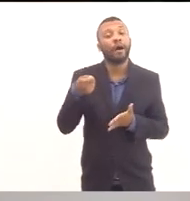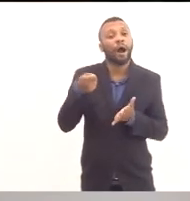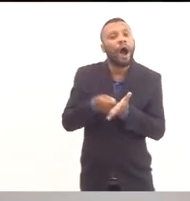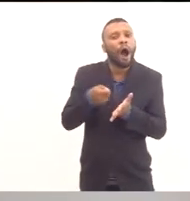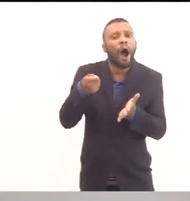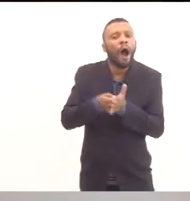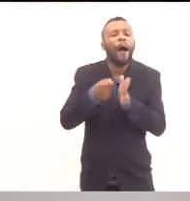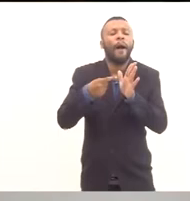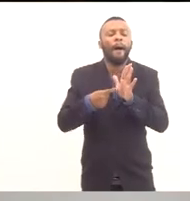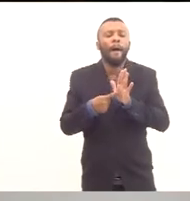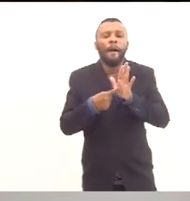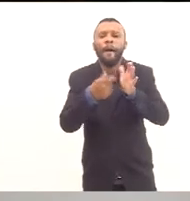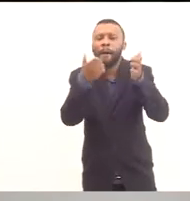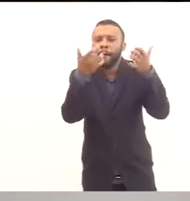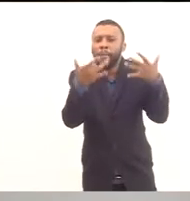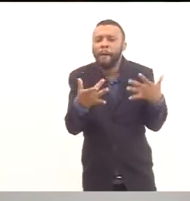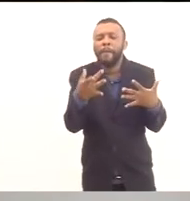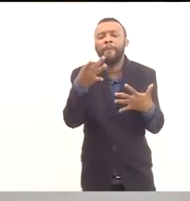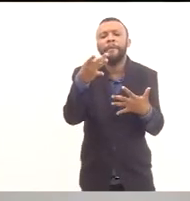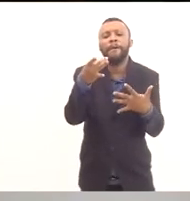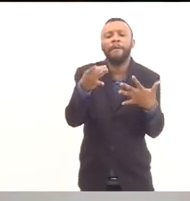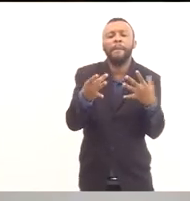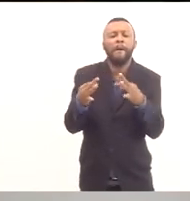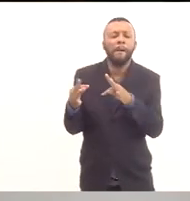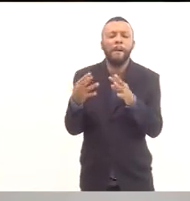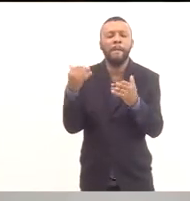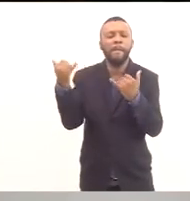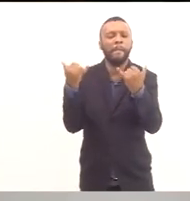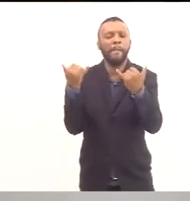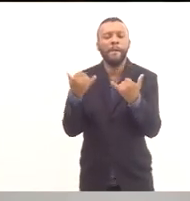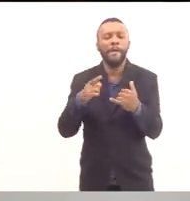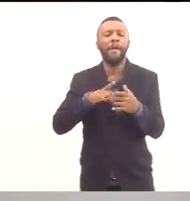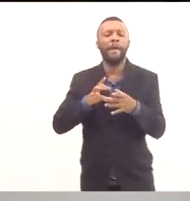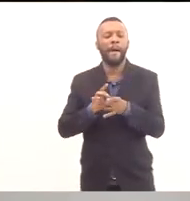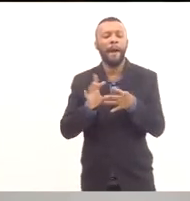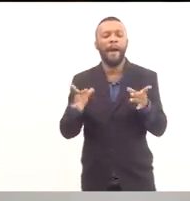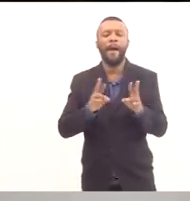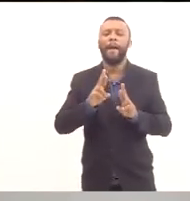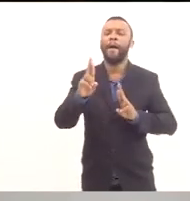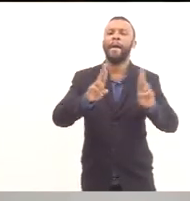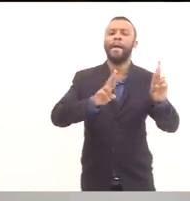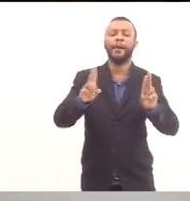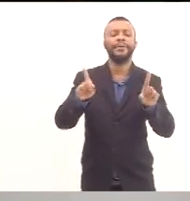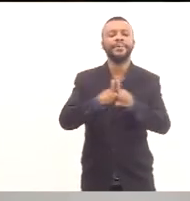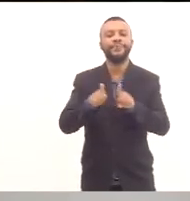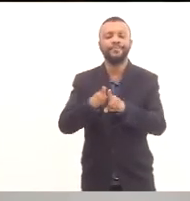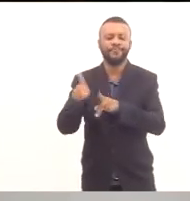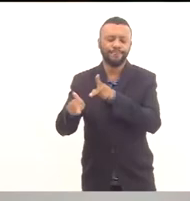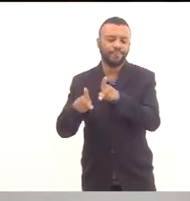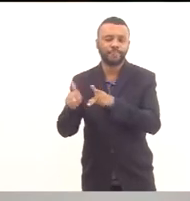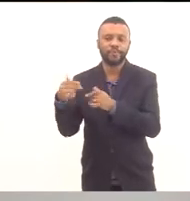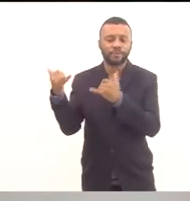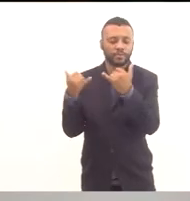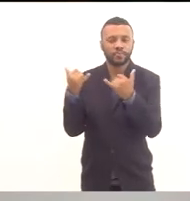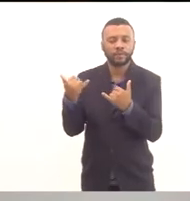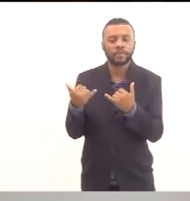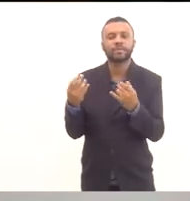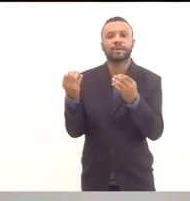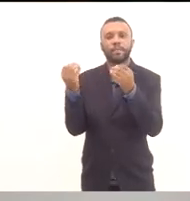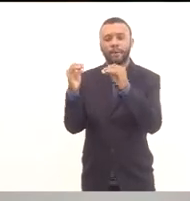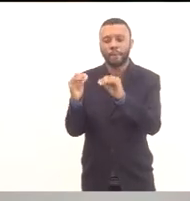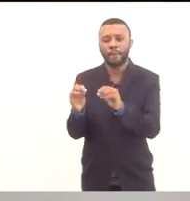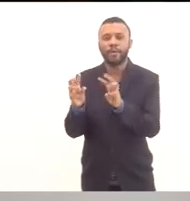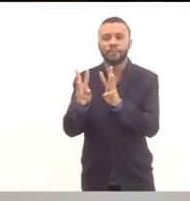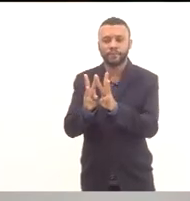é de que todas as informações estejam disponíveis não só para as autoridades desconto para toda a população não é informações agora estão no site